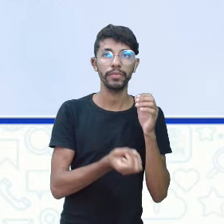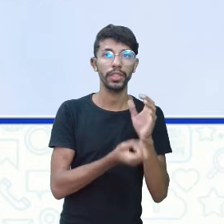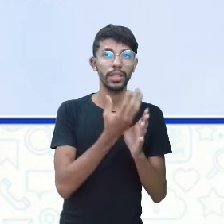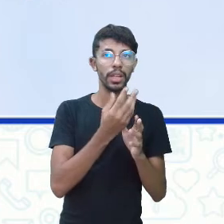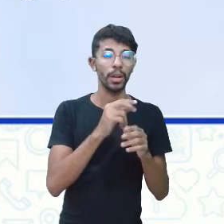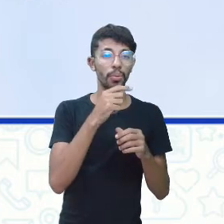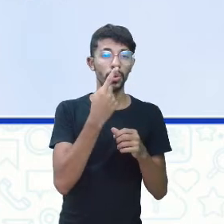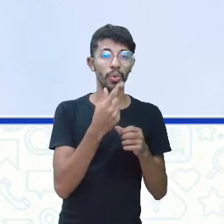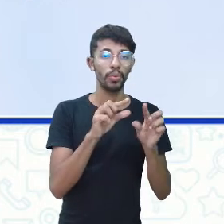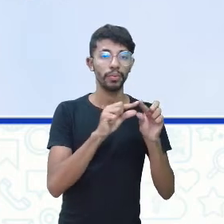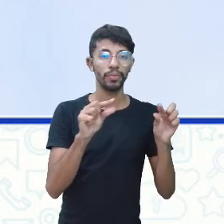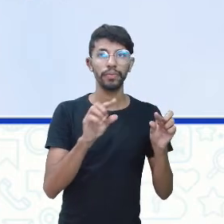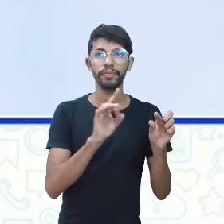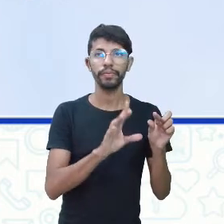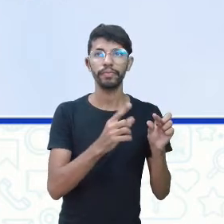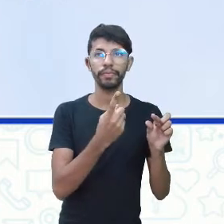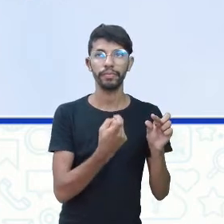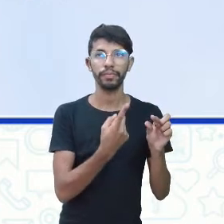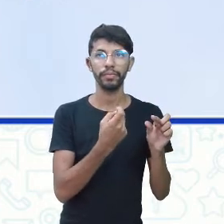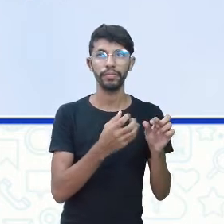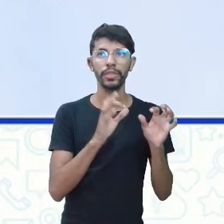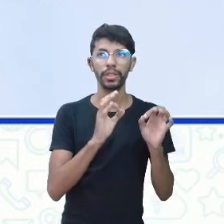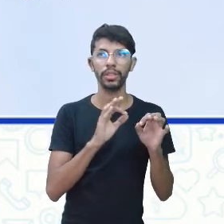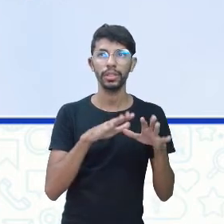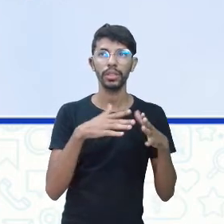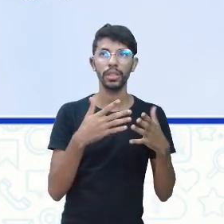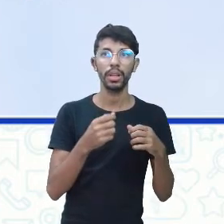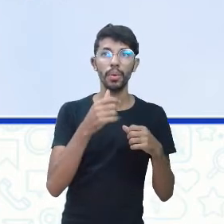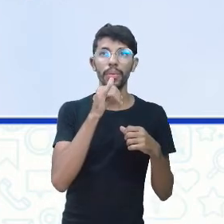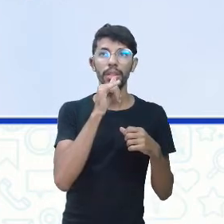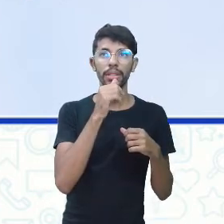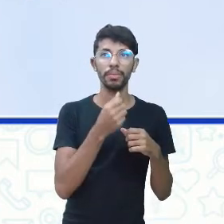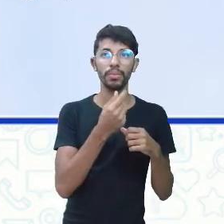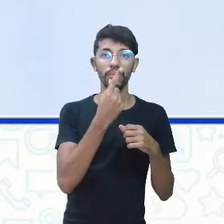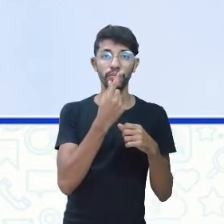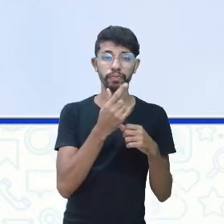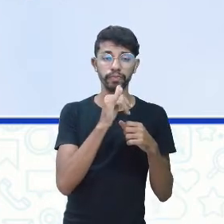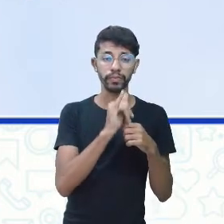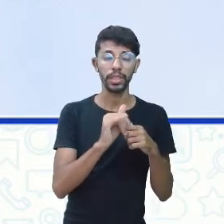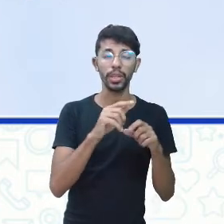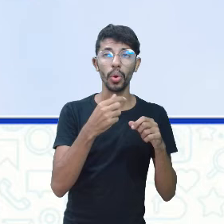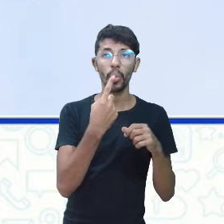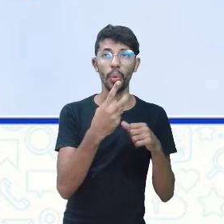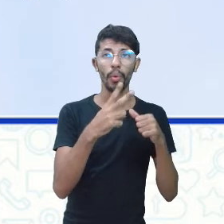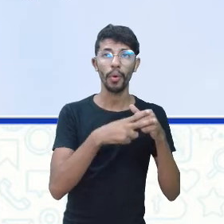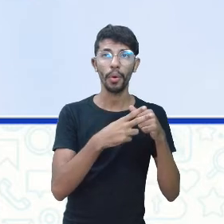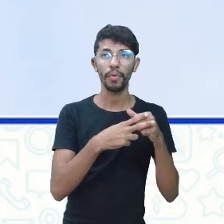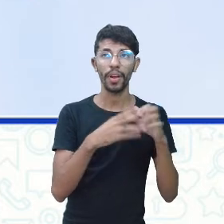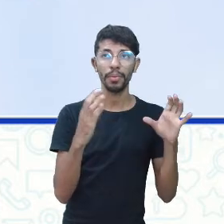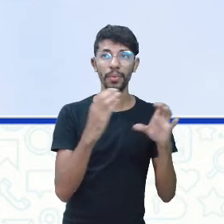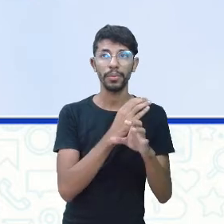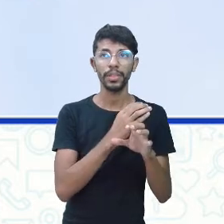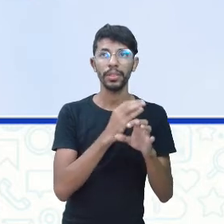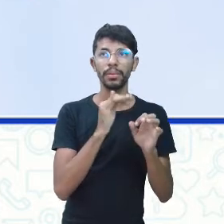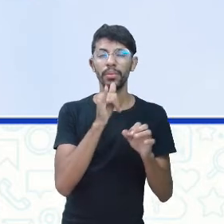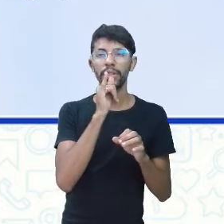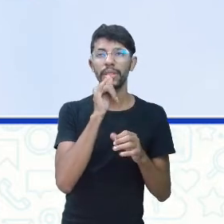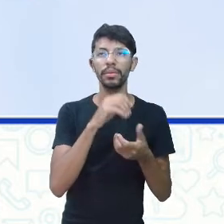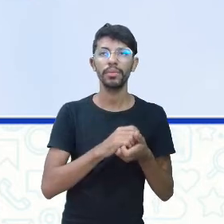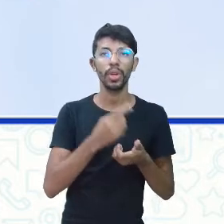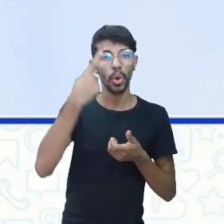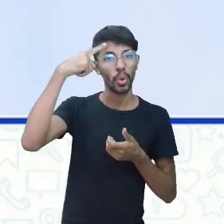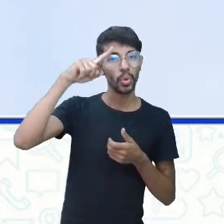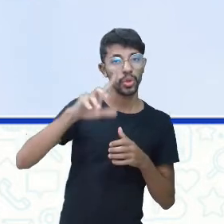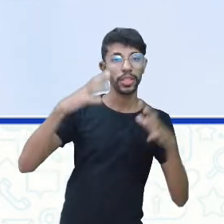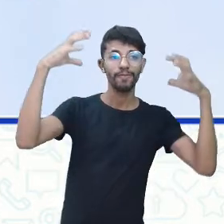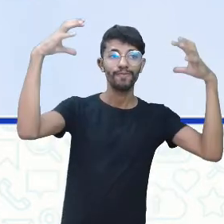oração só, ou seja, um enunciado apenas com apenas um verbo, no sentido completo da coisa. Então, por exemplo, quando eu digo assim, o